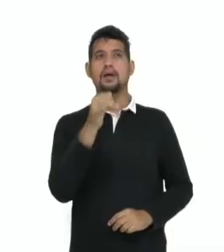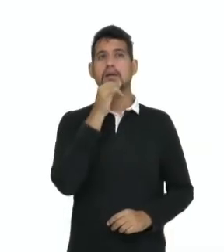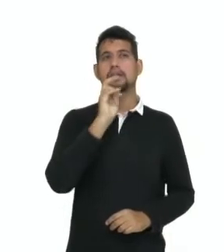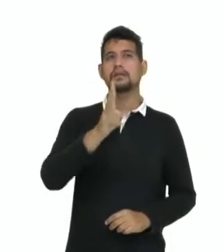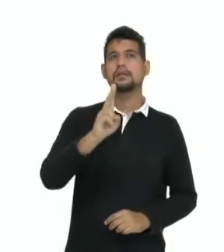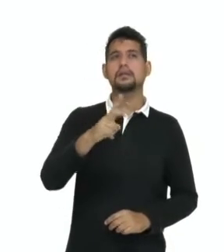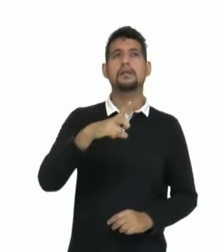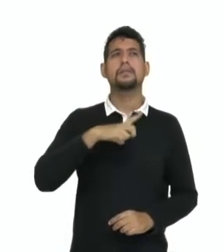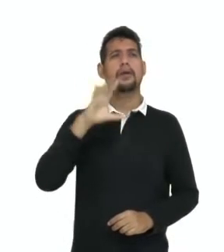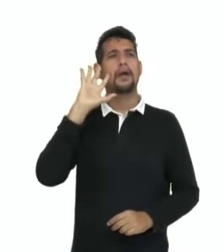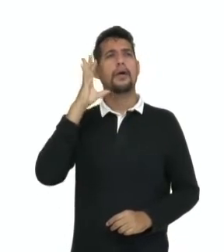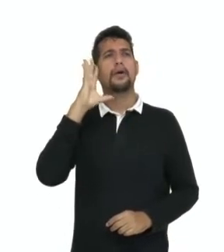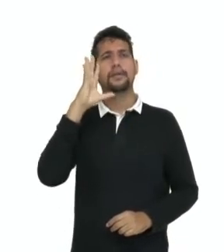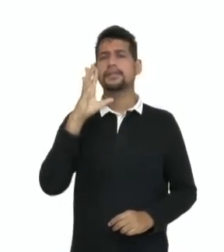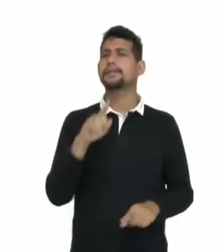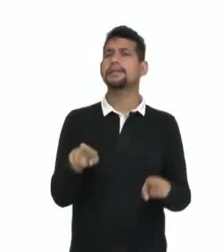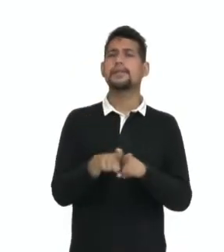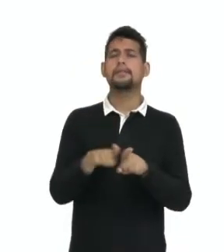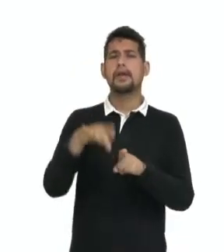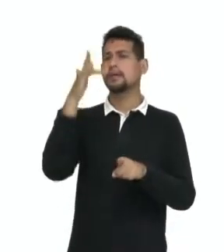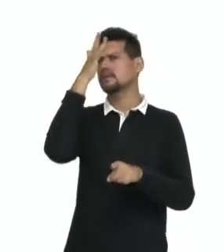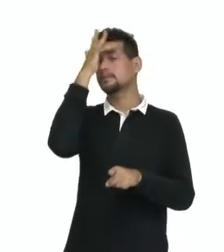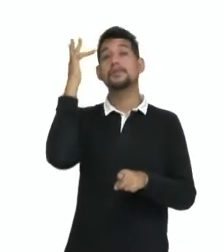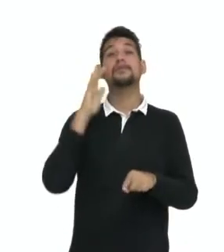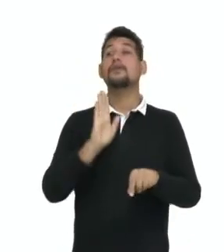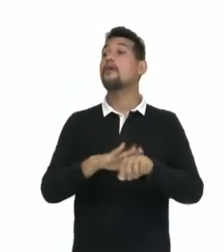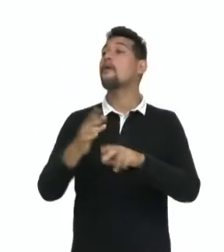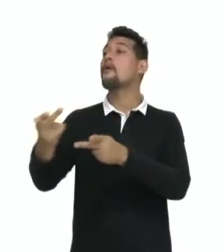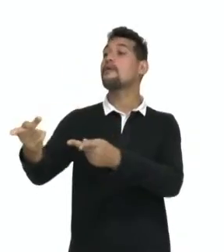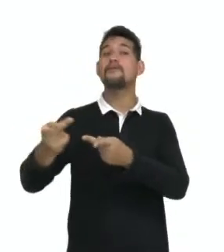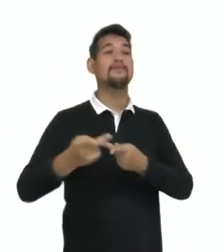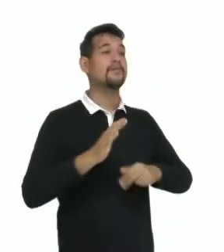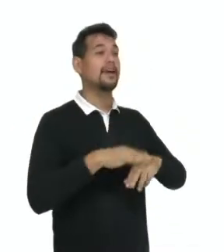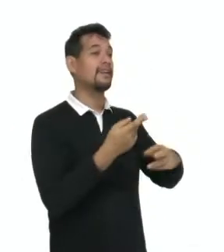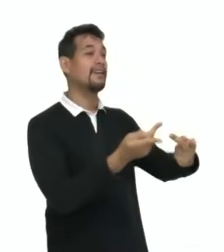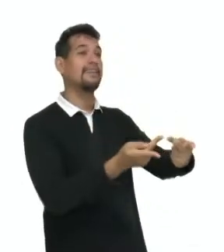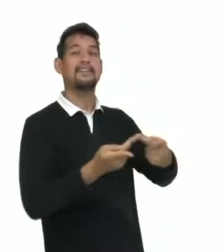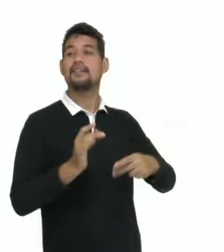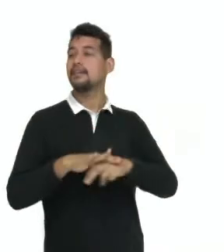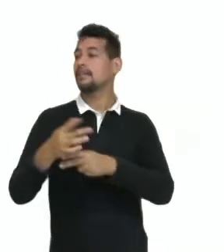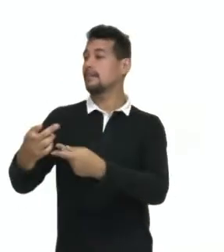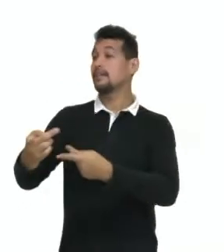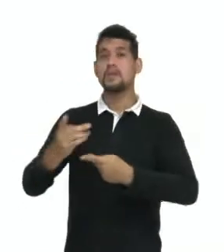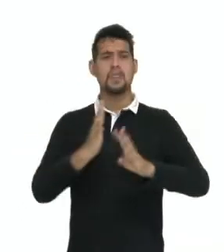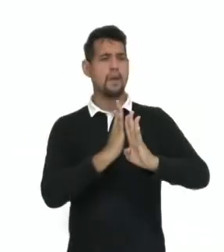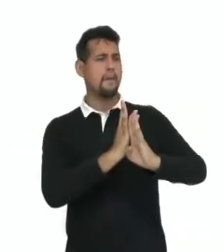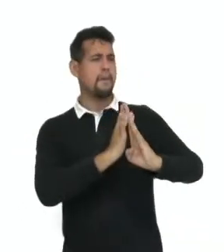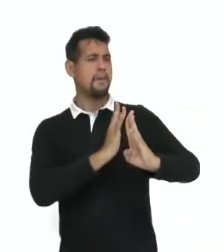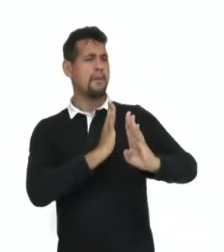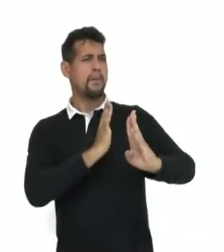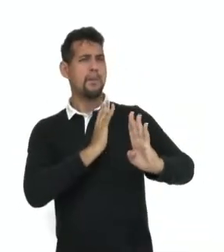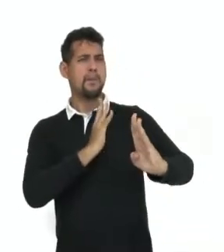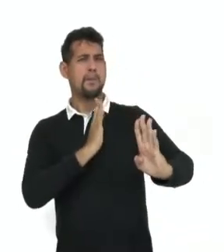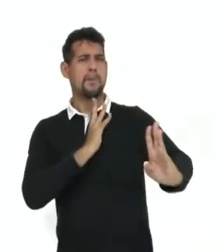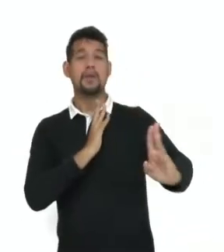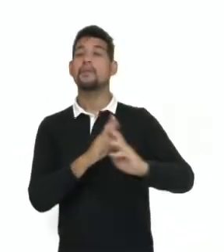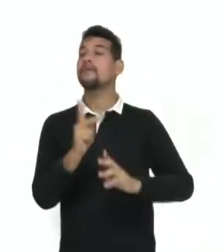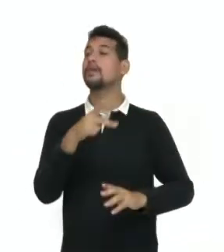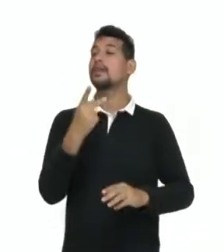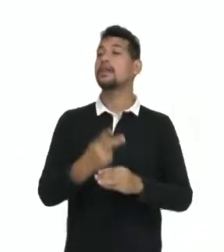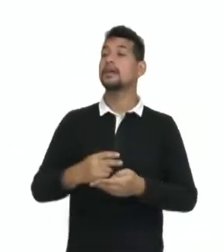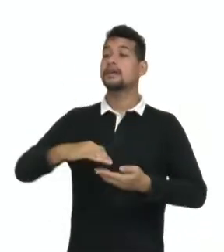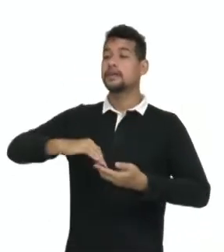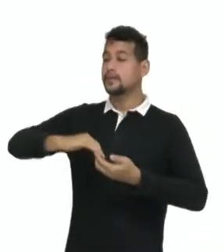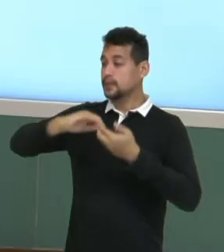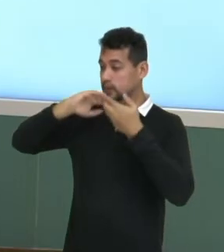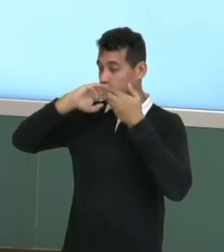cada 15 dias, né? As pessoas eram convidadas e formavam grandes filas, né, para cumprimentar Dom João